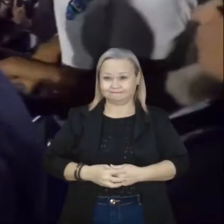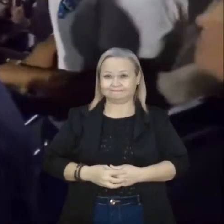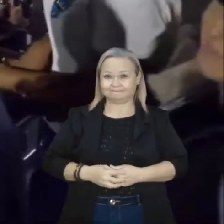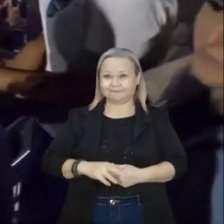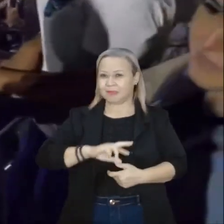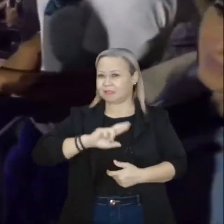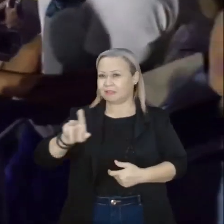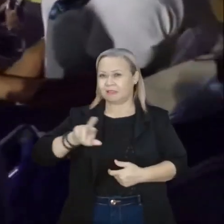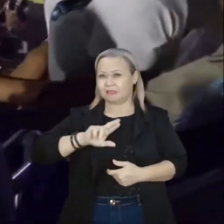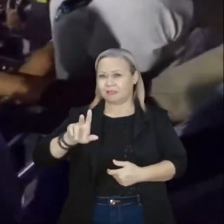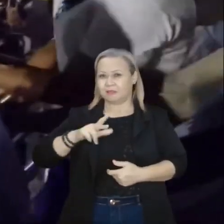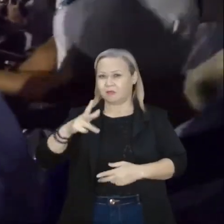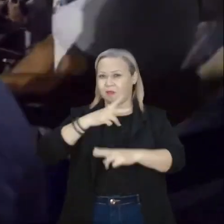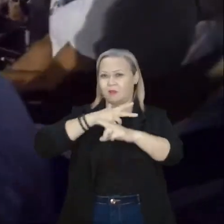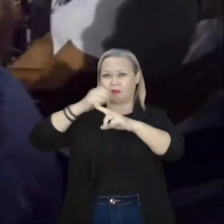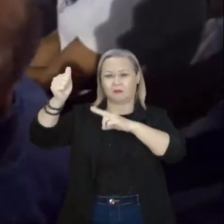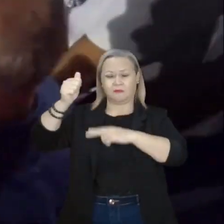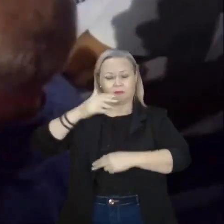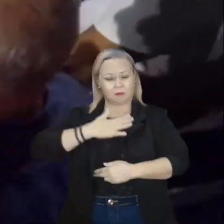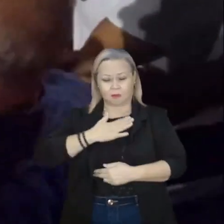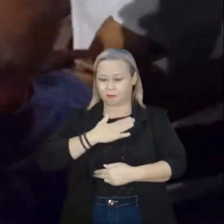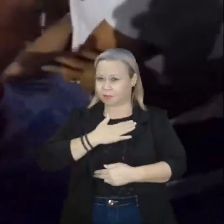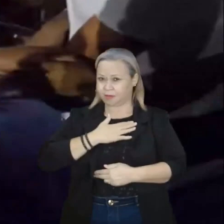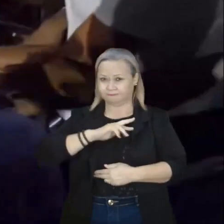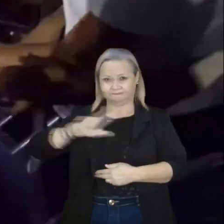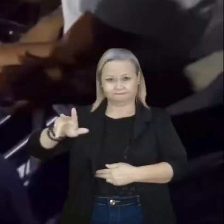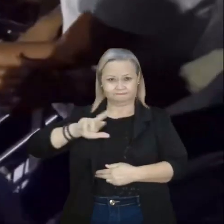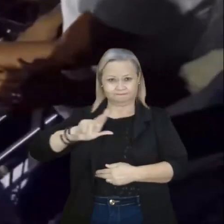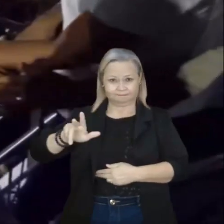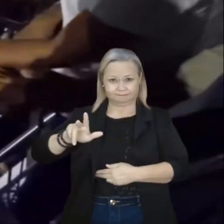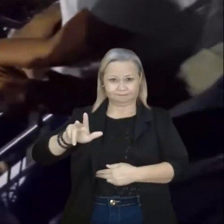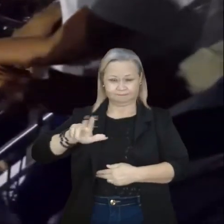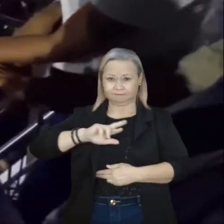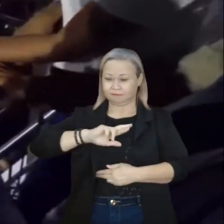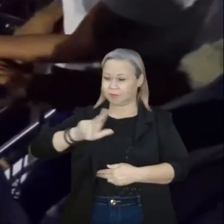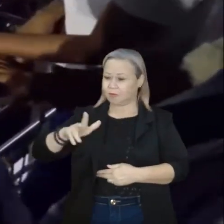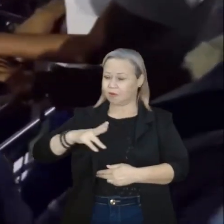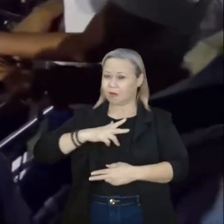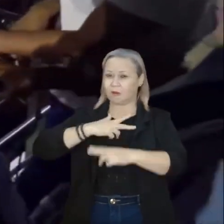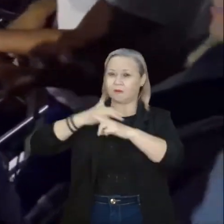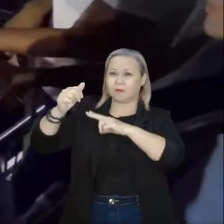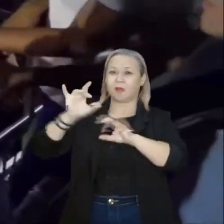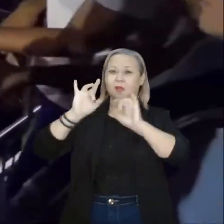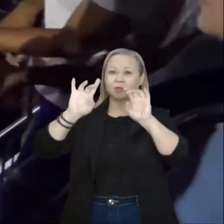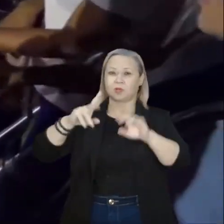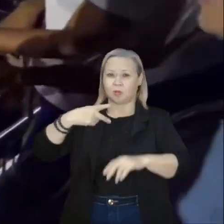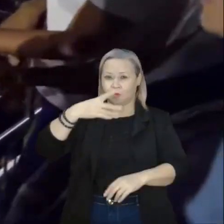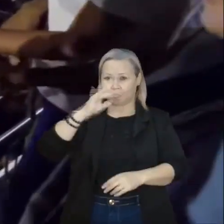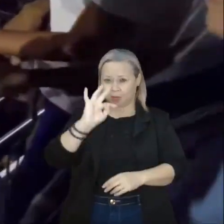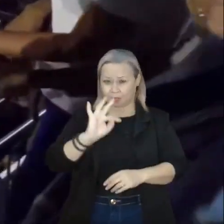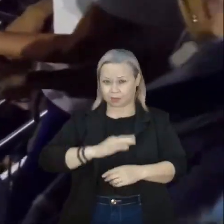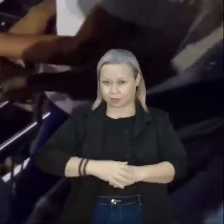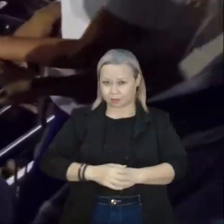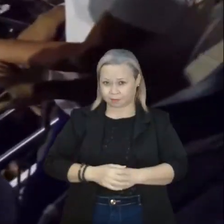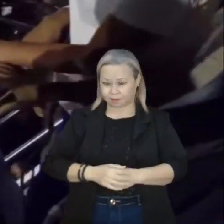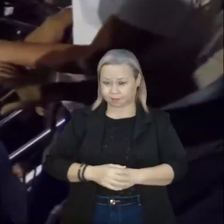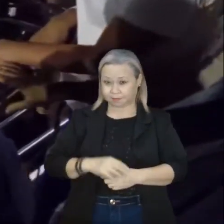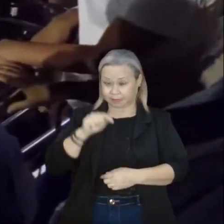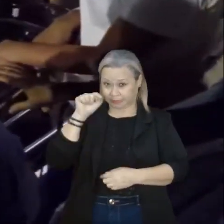é uma vitória minha, não é uma vitória só do PT.